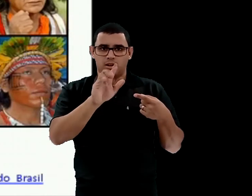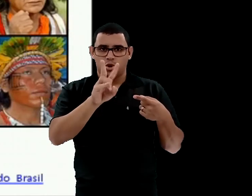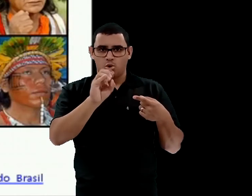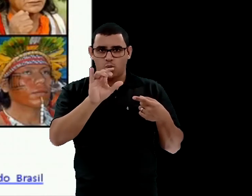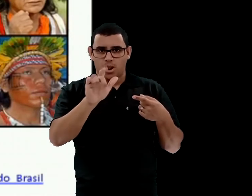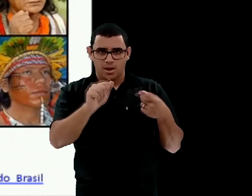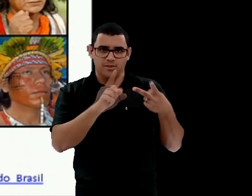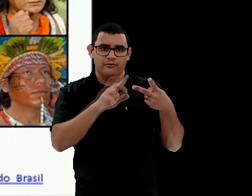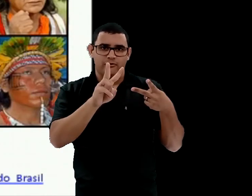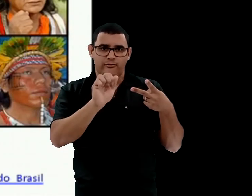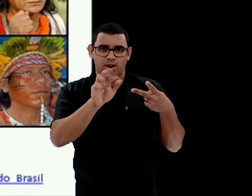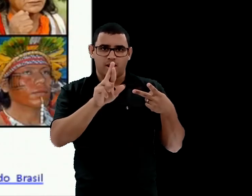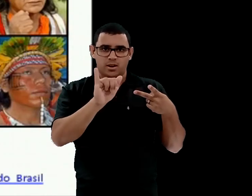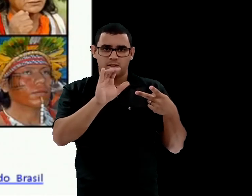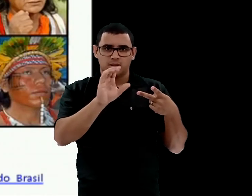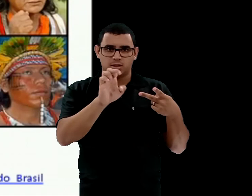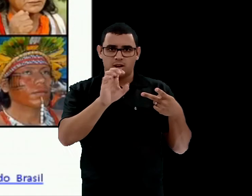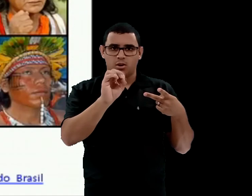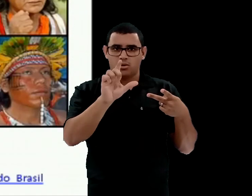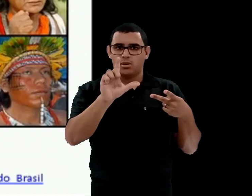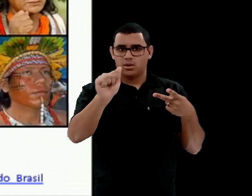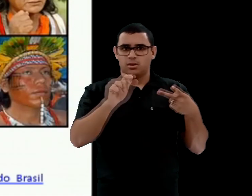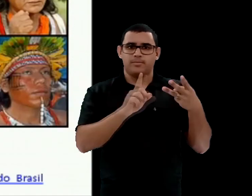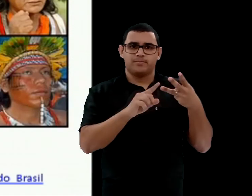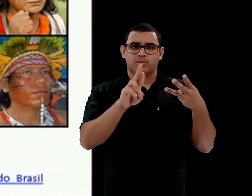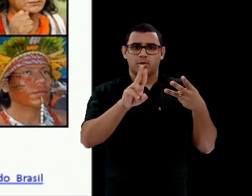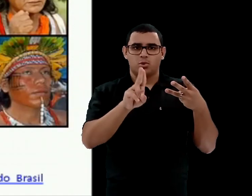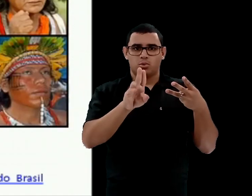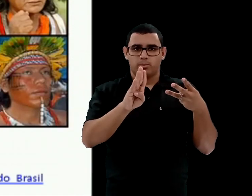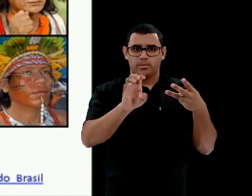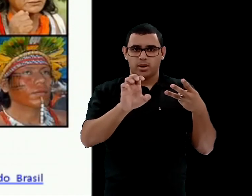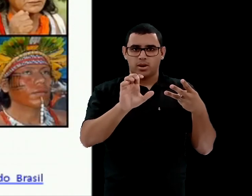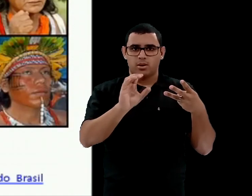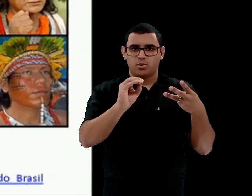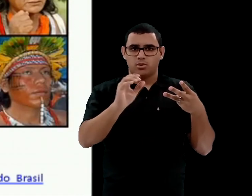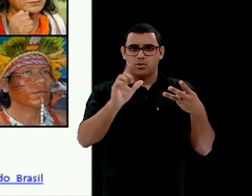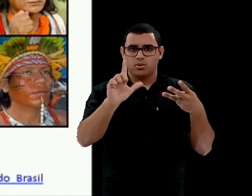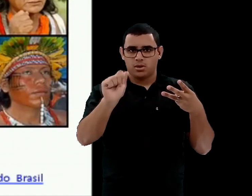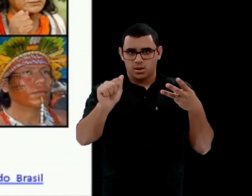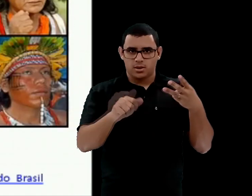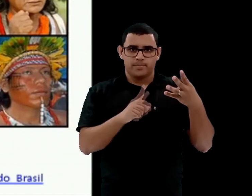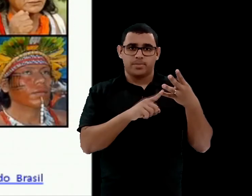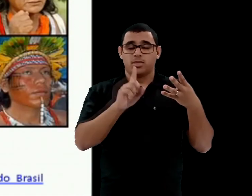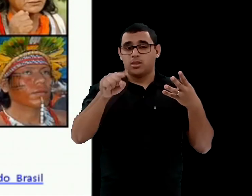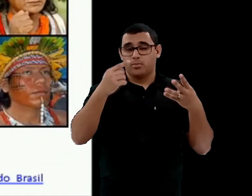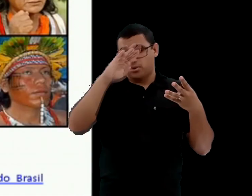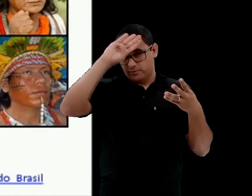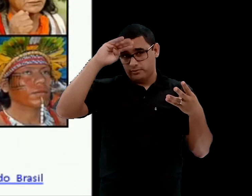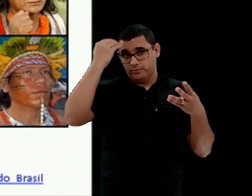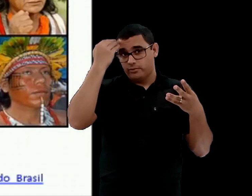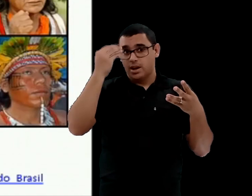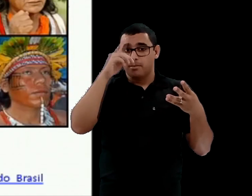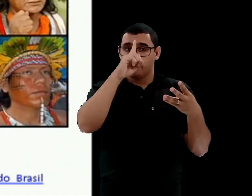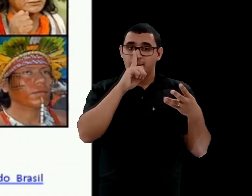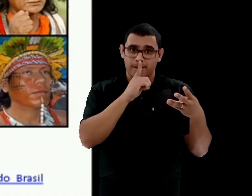varíola, a varicela, a rubéola, mas que vieram da Europa, mas também a febre amarela, que veio da África